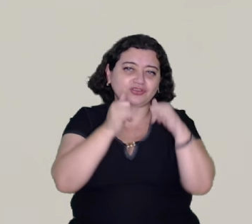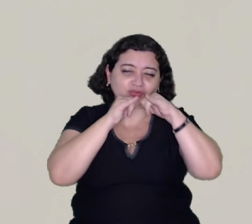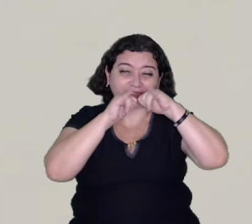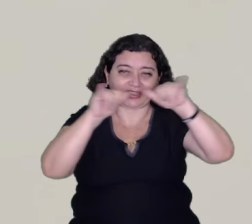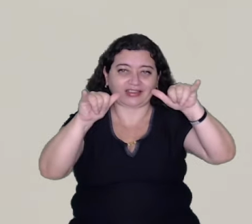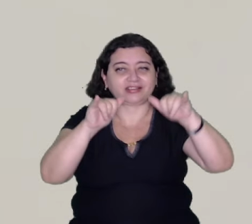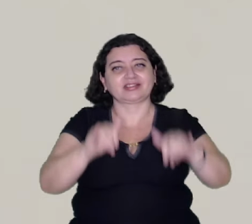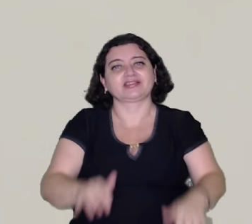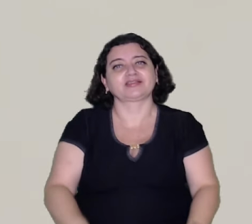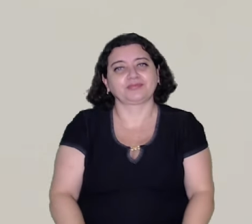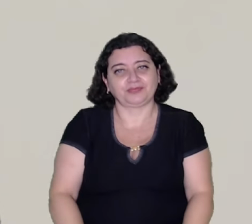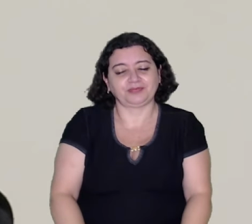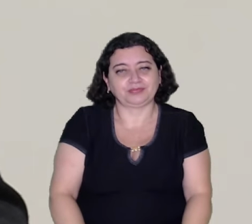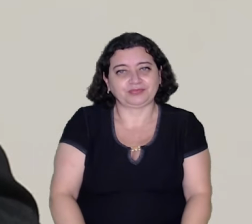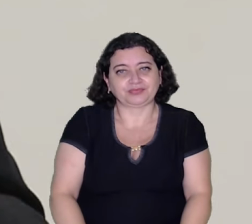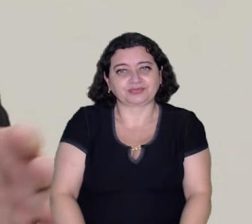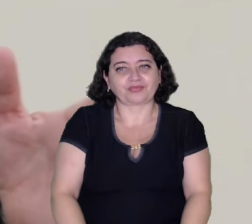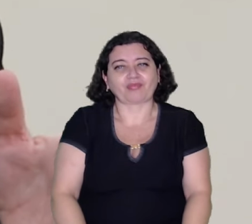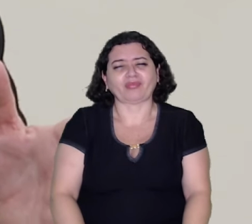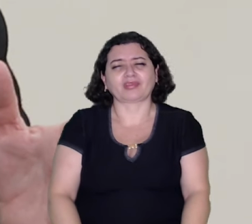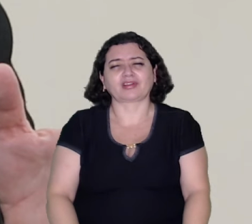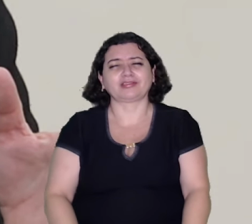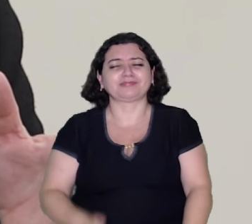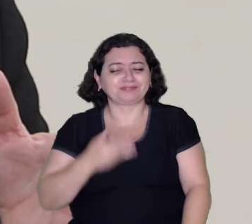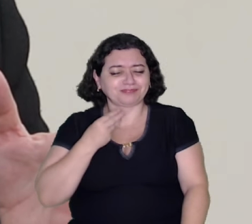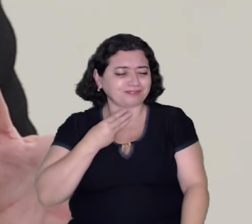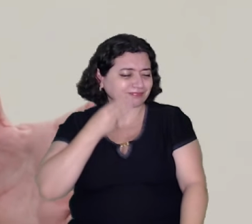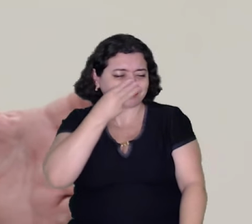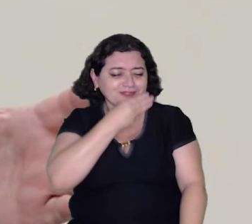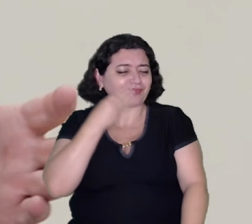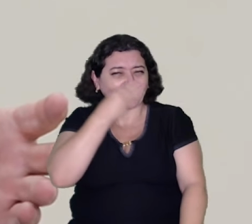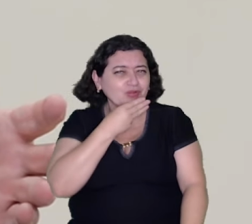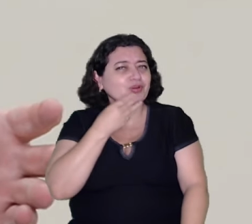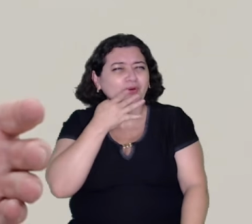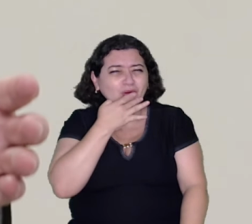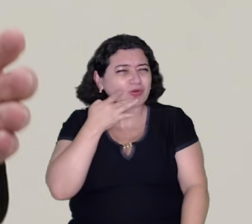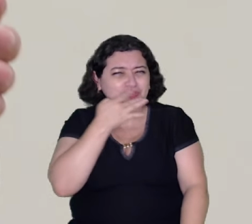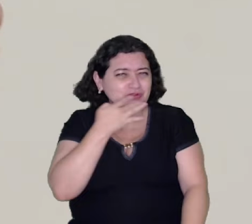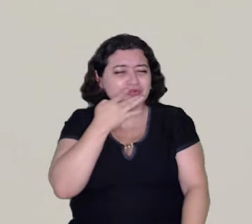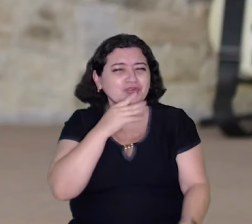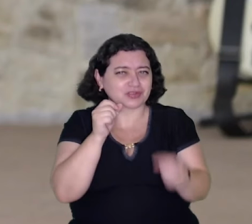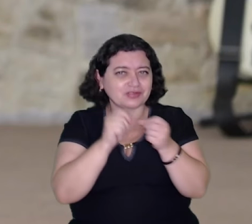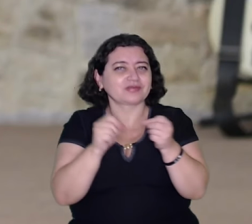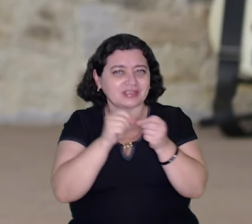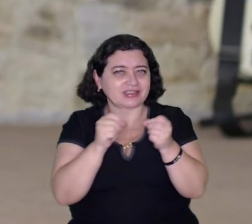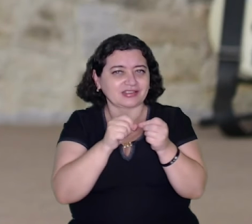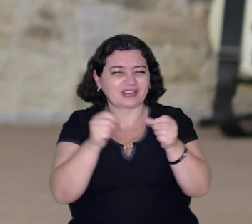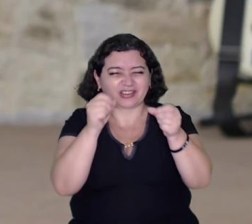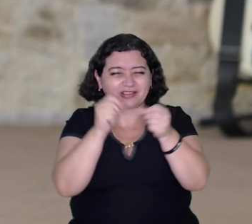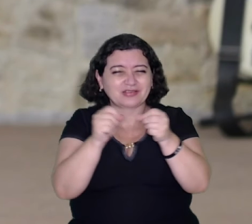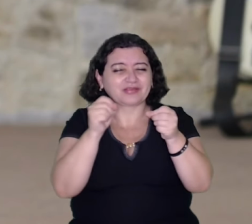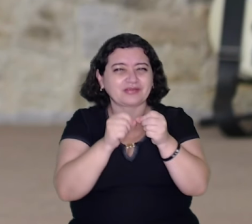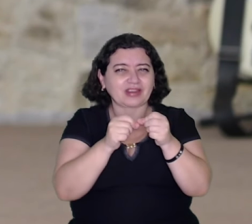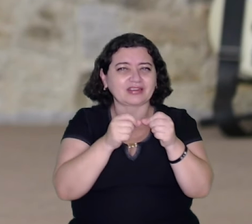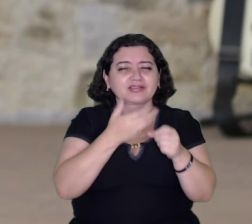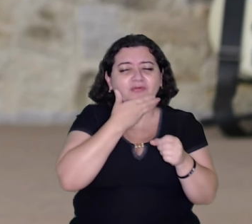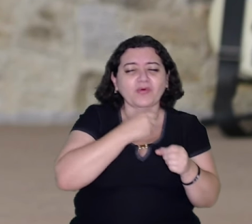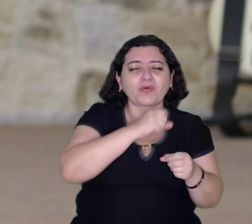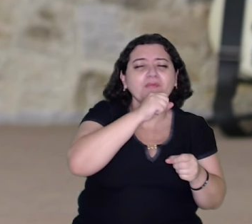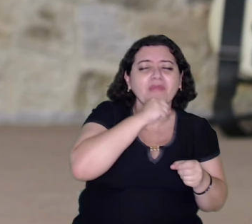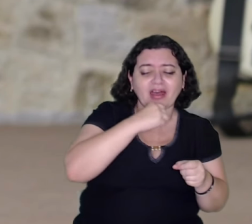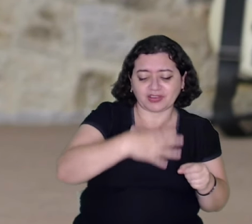declaração. É gostoso fazer isso, não é? Eu creio que você faz isso com os seus pais, com os